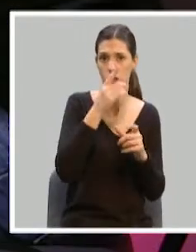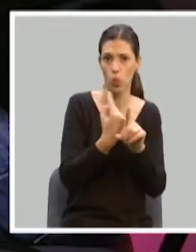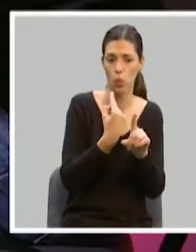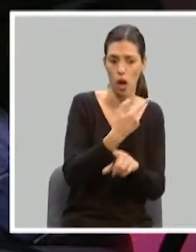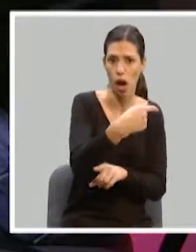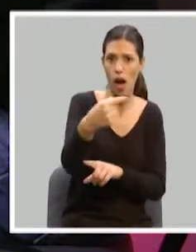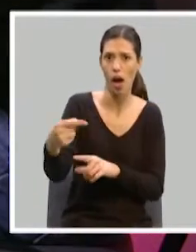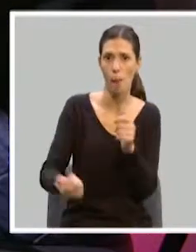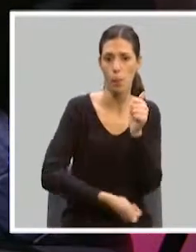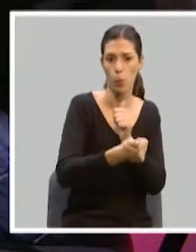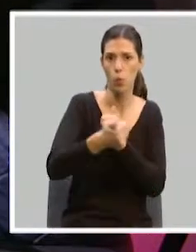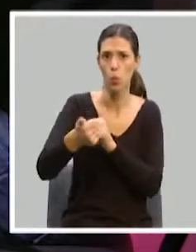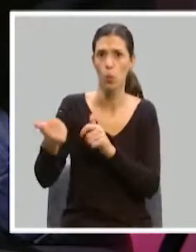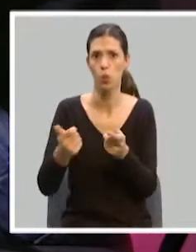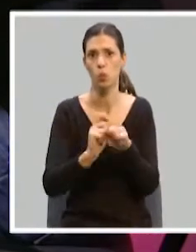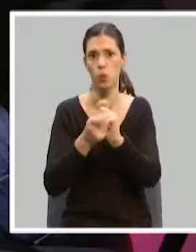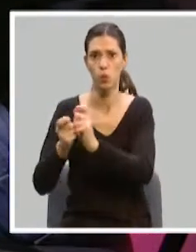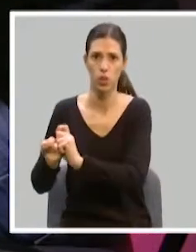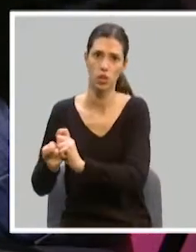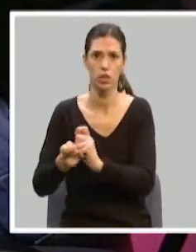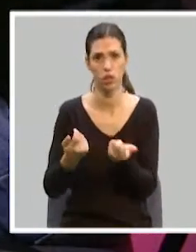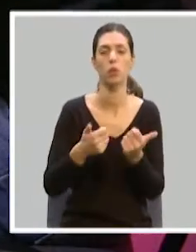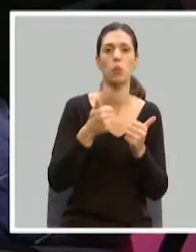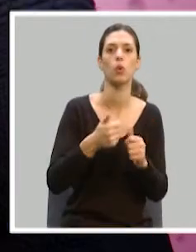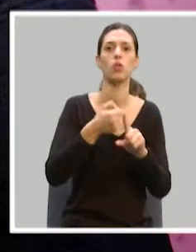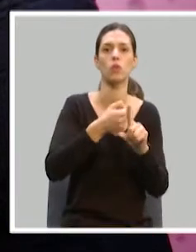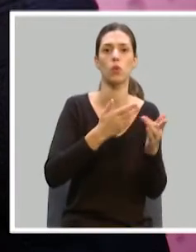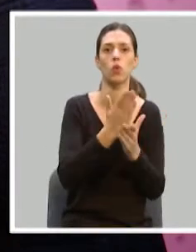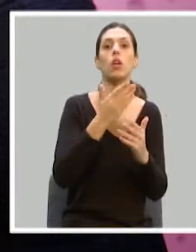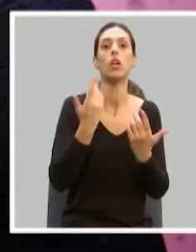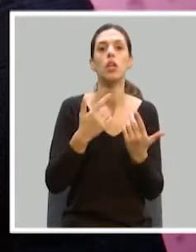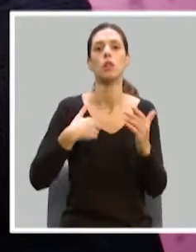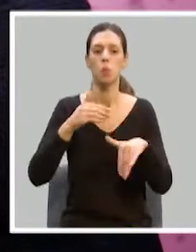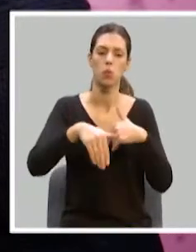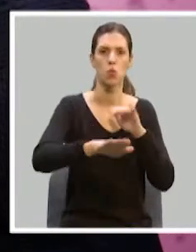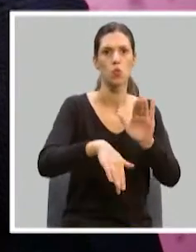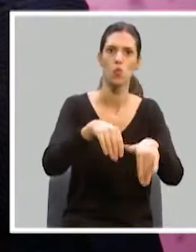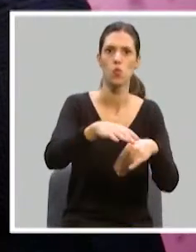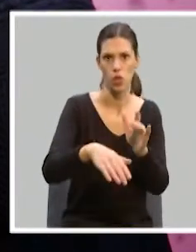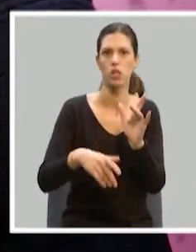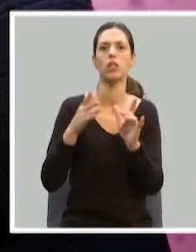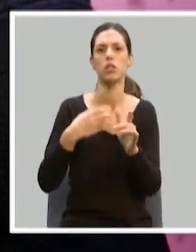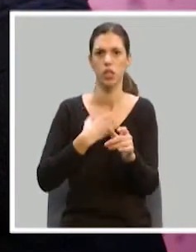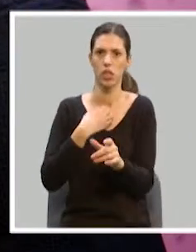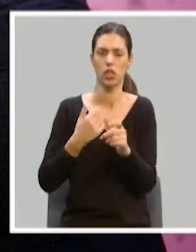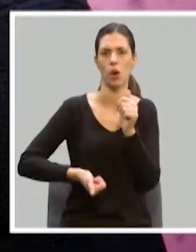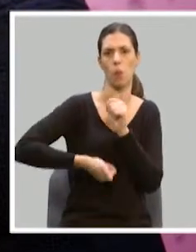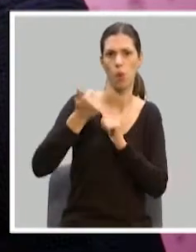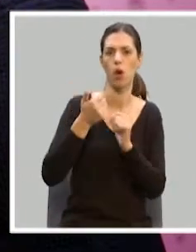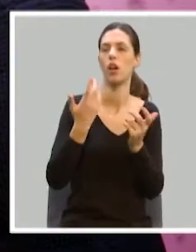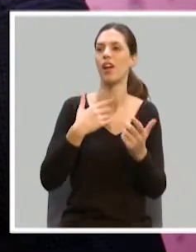mas acho que estamos a dar passos no sentido certo e portanto sim eu acho que está melhor